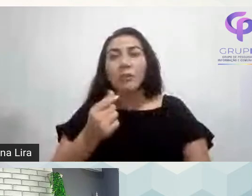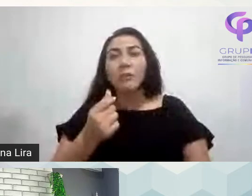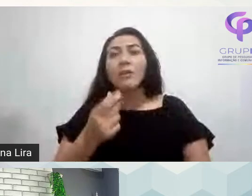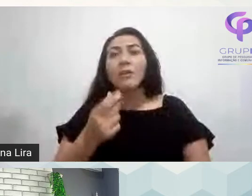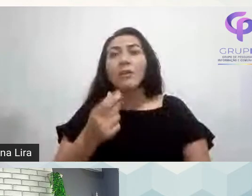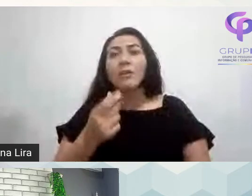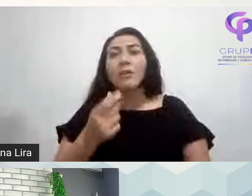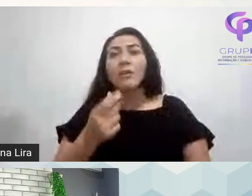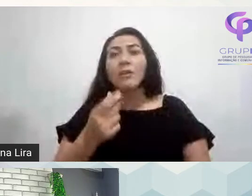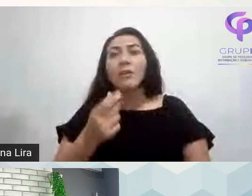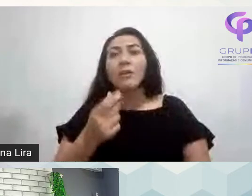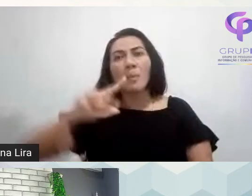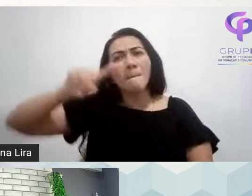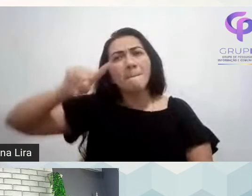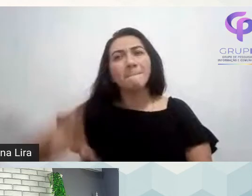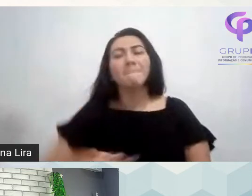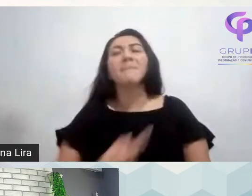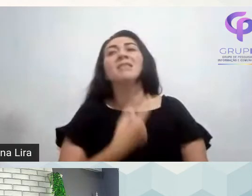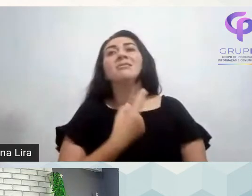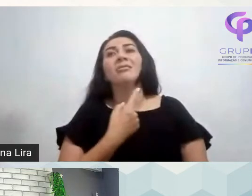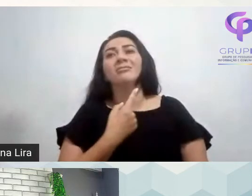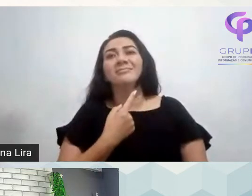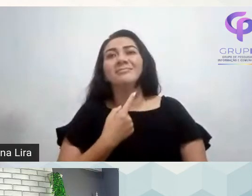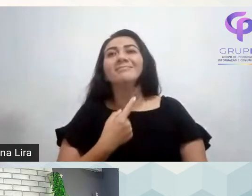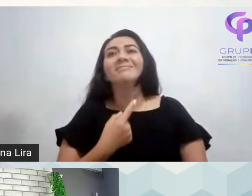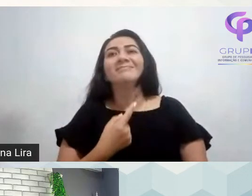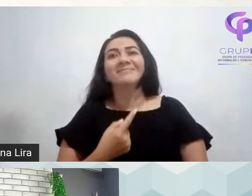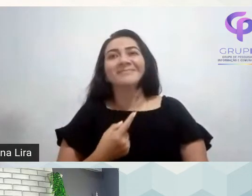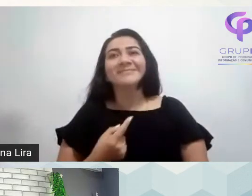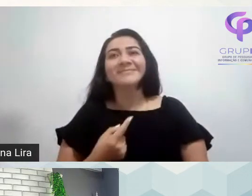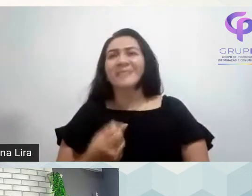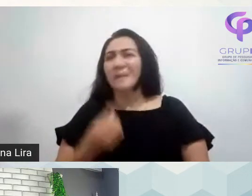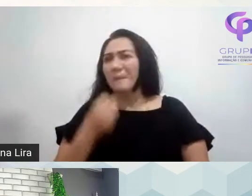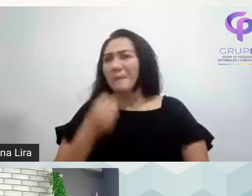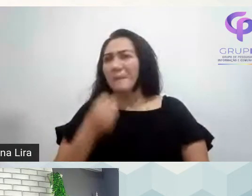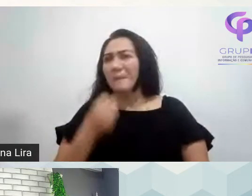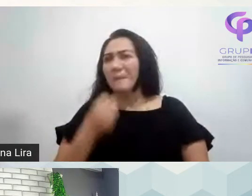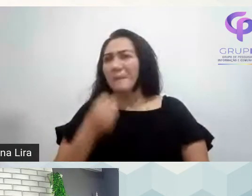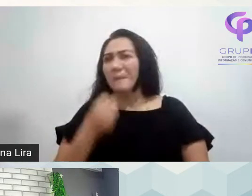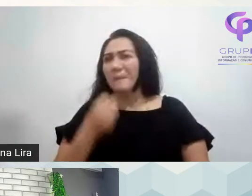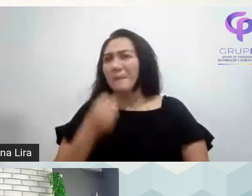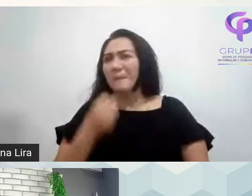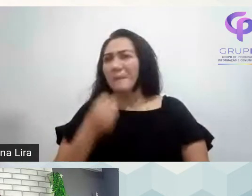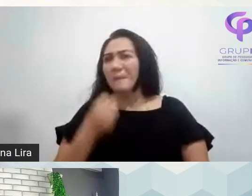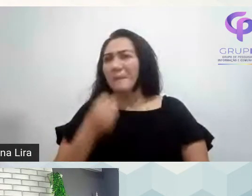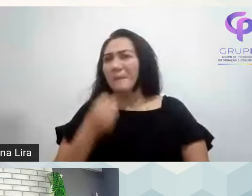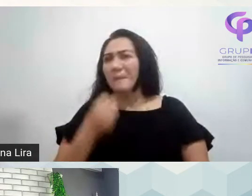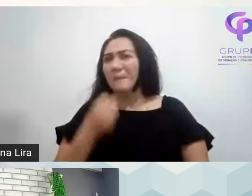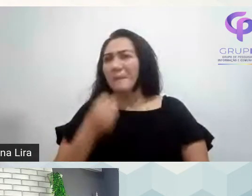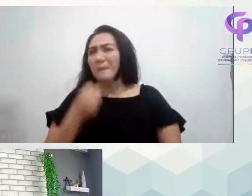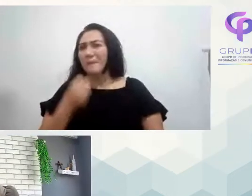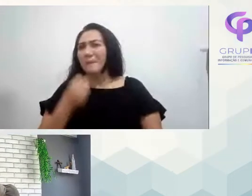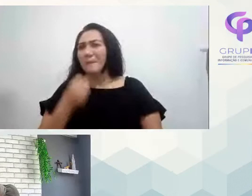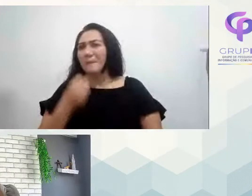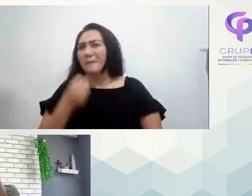Interessante. Estou começando a gostar disso, viu? Vou começar a querer começar a entrar nesse nicho